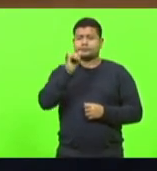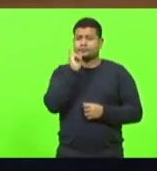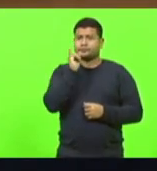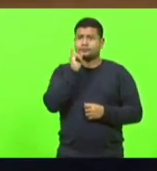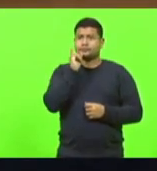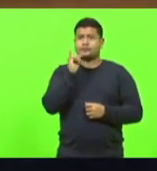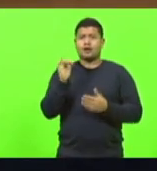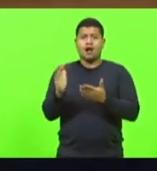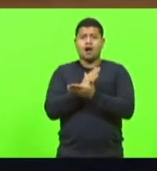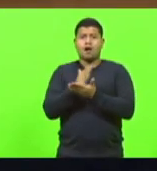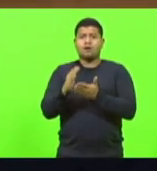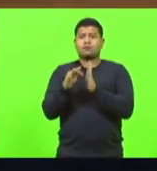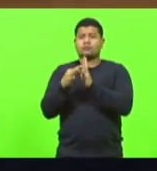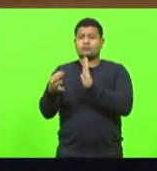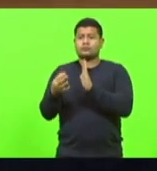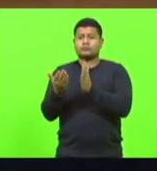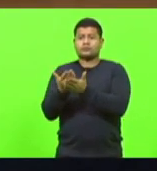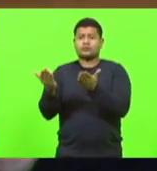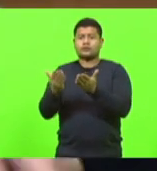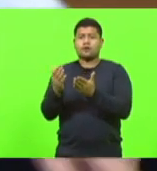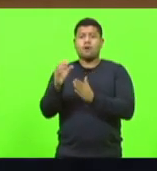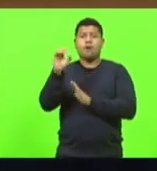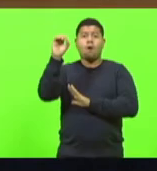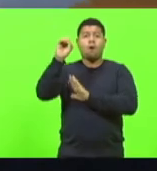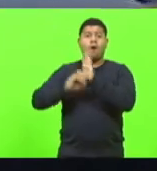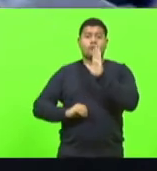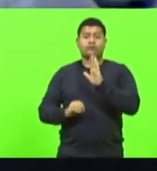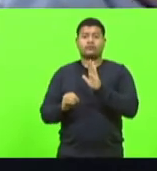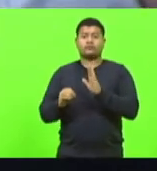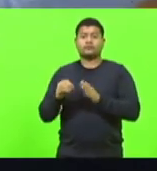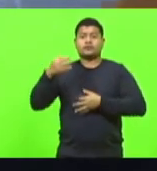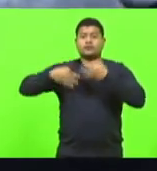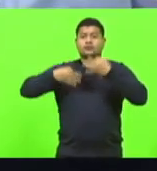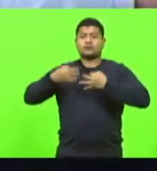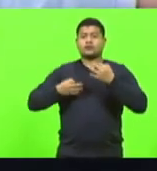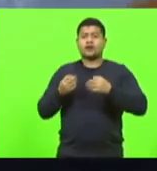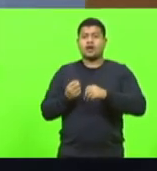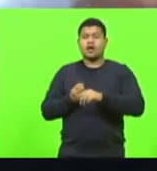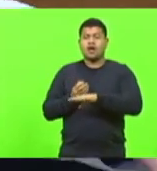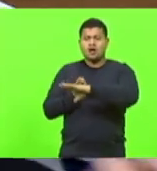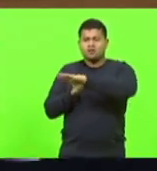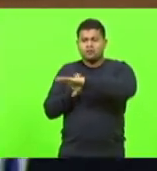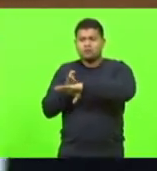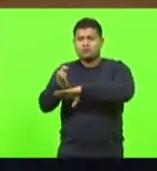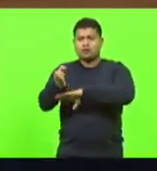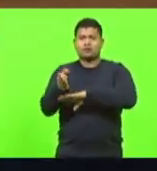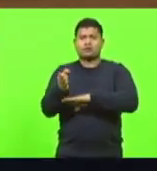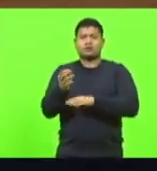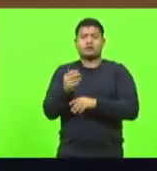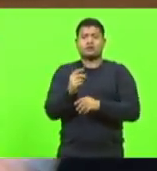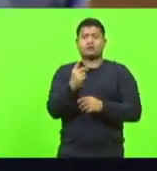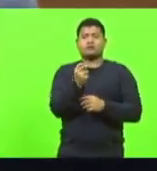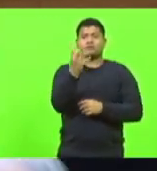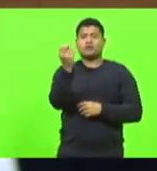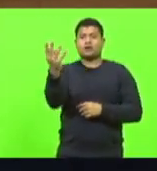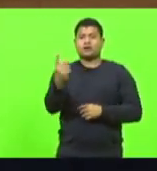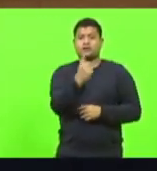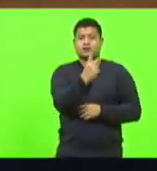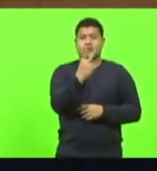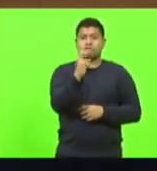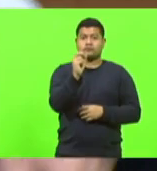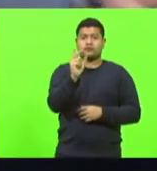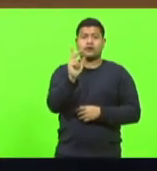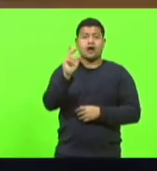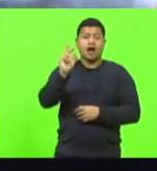exemplo dele gerências de Oficiais de Justiça que andam 120 km para entregar o mandado de intimação sem uma